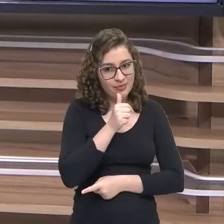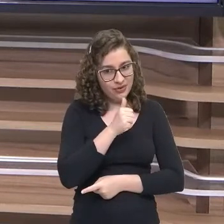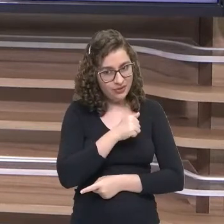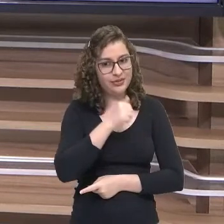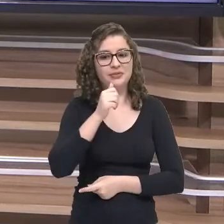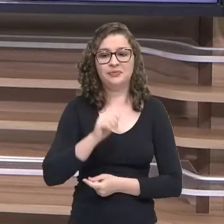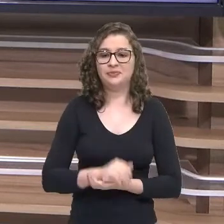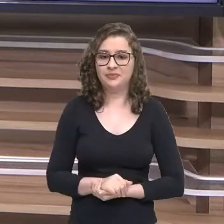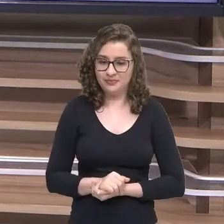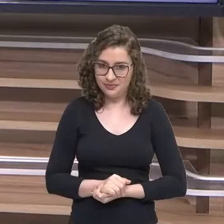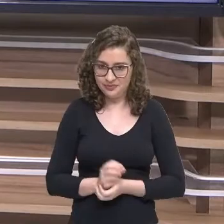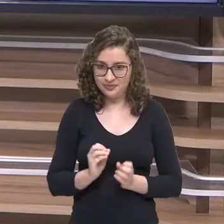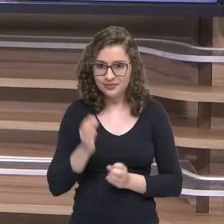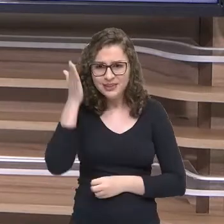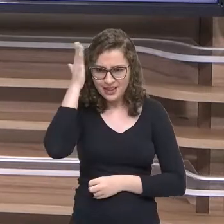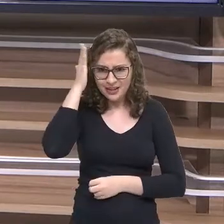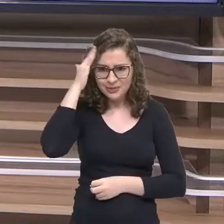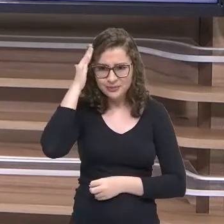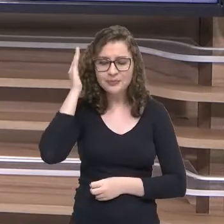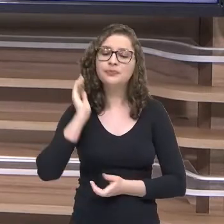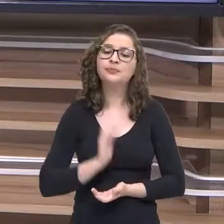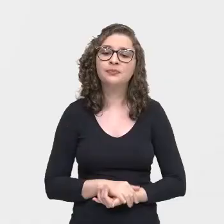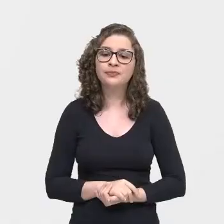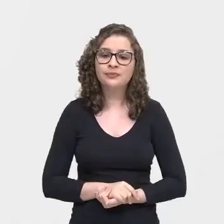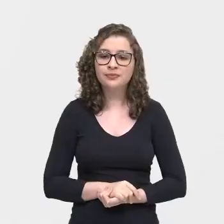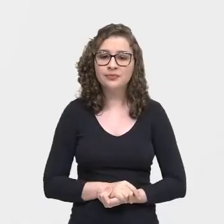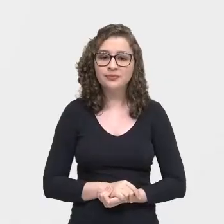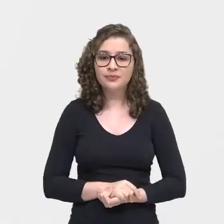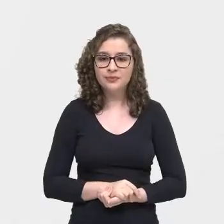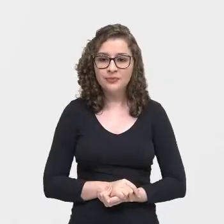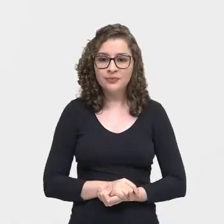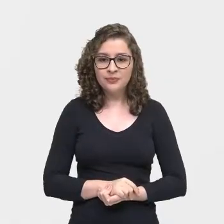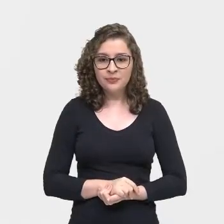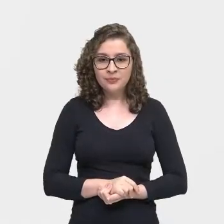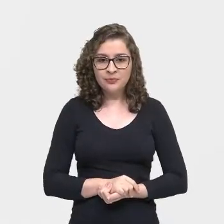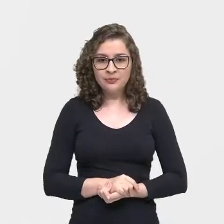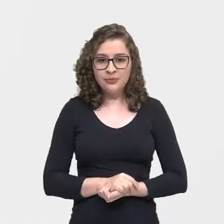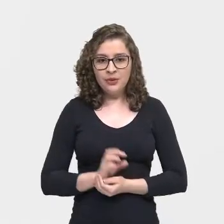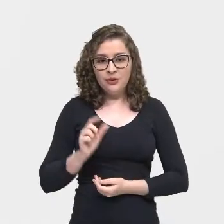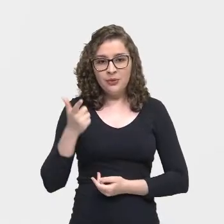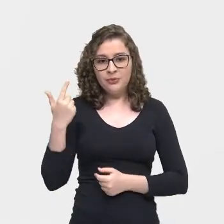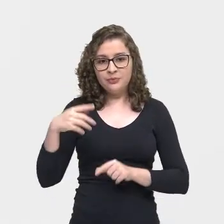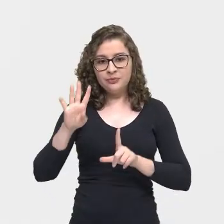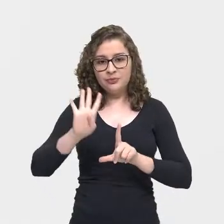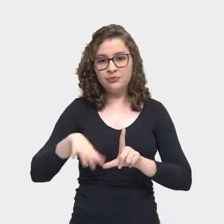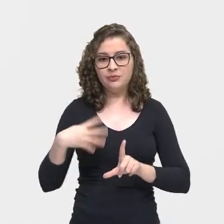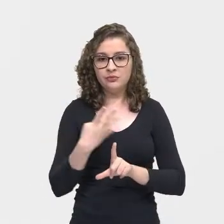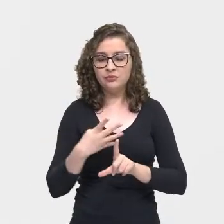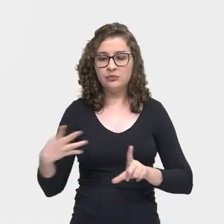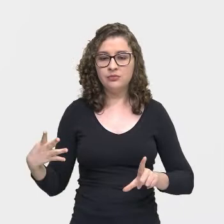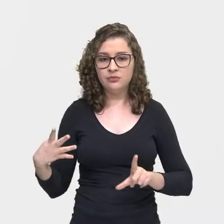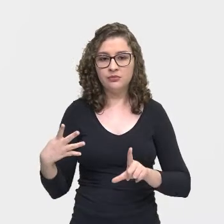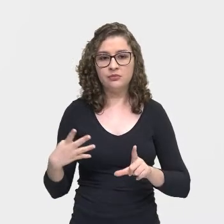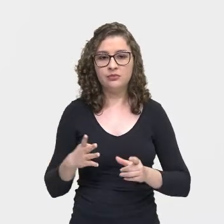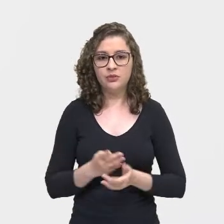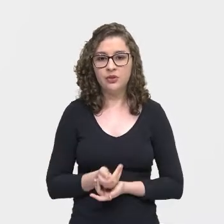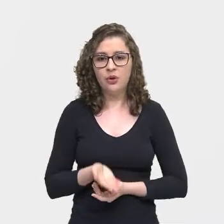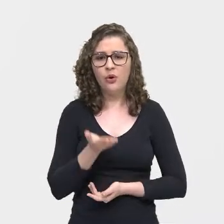ok? Bora continuar falando aí de validade. Olha só, trago mais uma tabela, né, com alguns